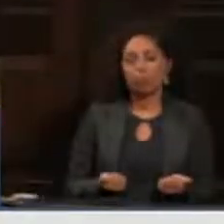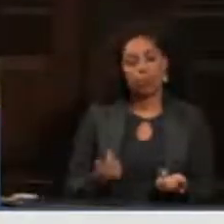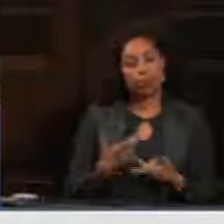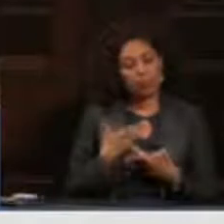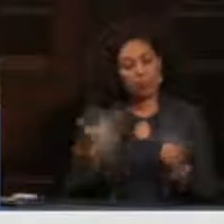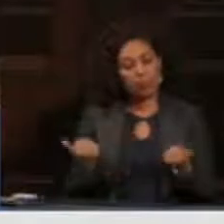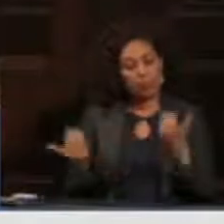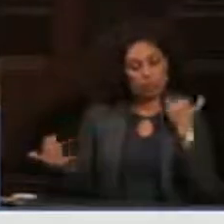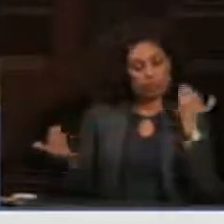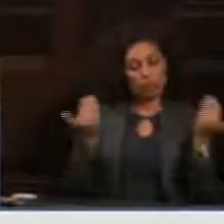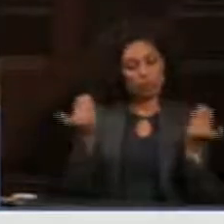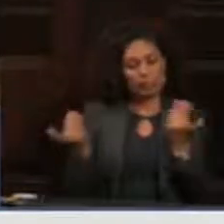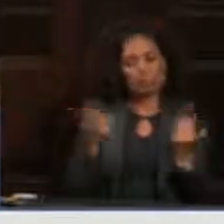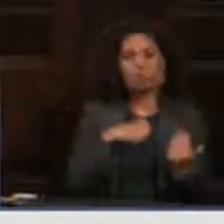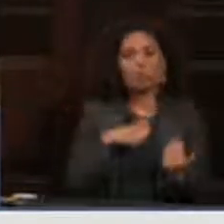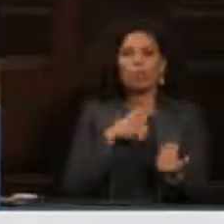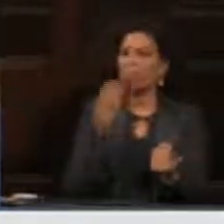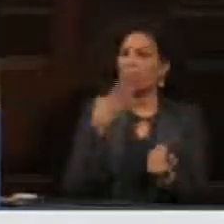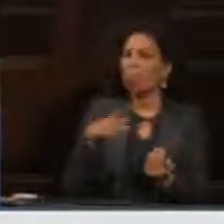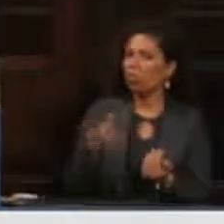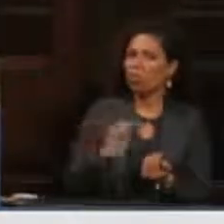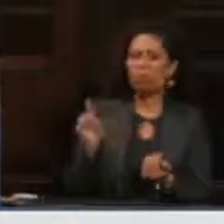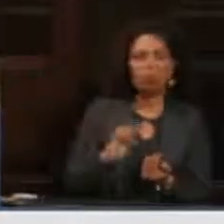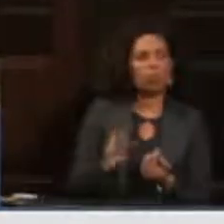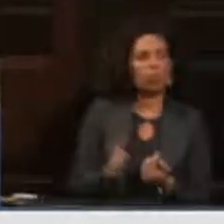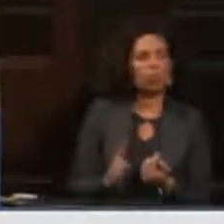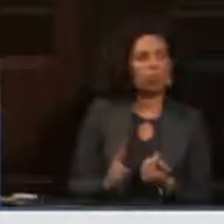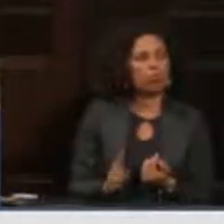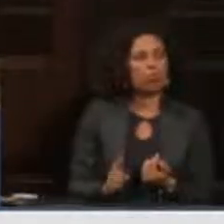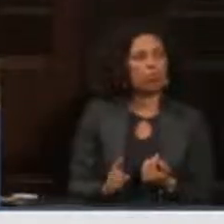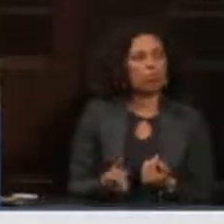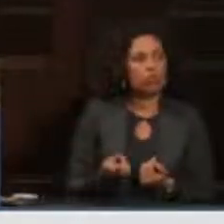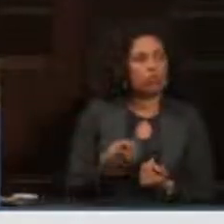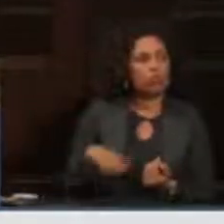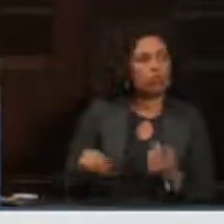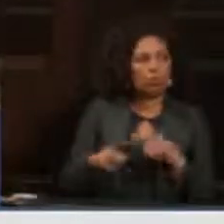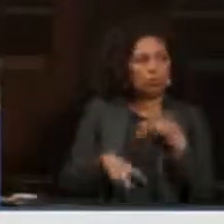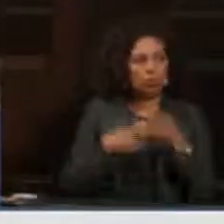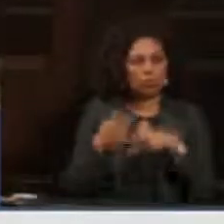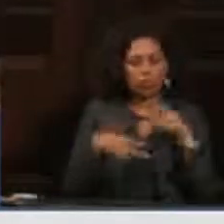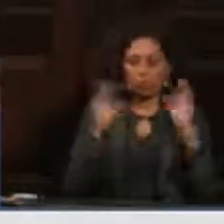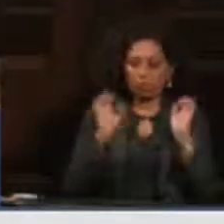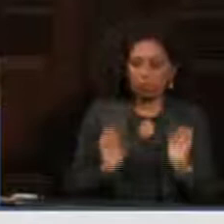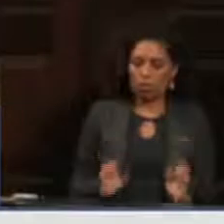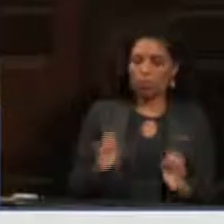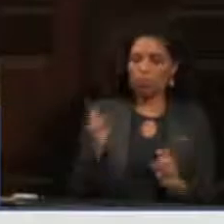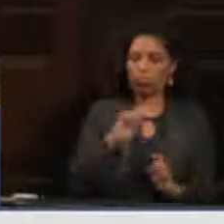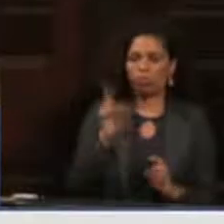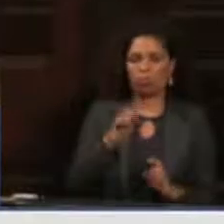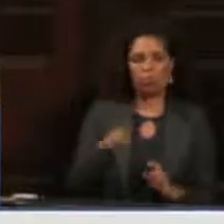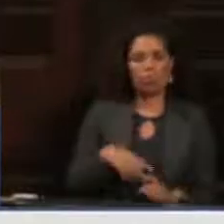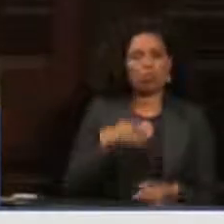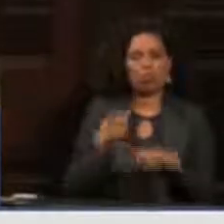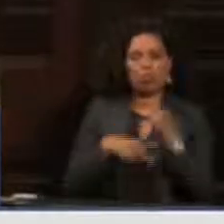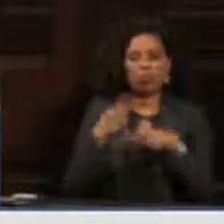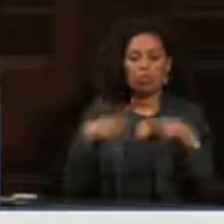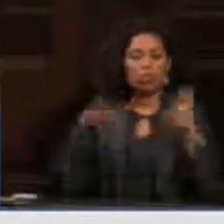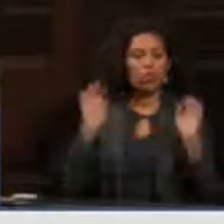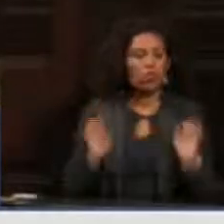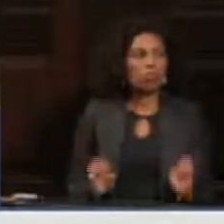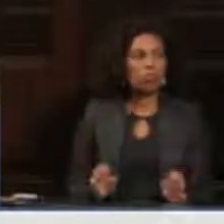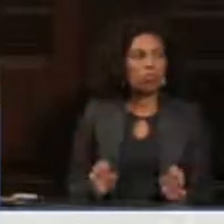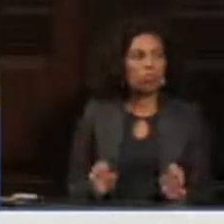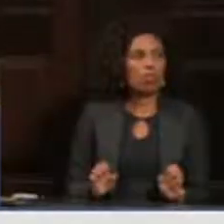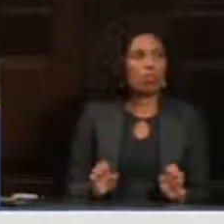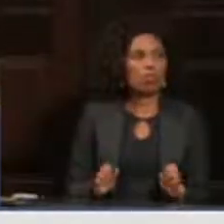estratégia que está em prática que não está sendo boa. E aqui eu não quero fazer nenhum juízo de valor sobre questões éticas. A questão ética que eu faço é sobre a